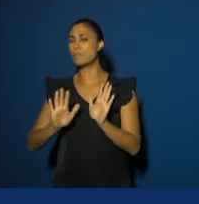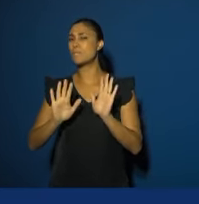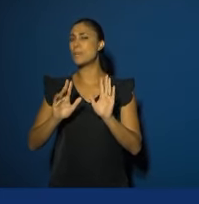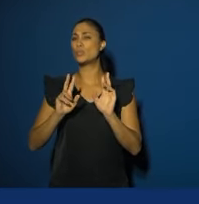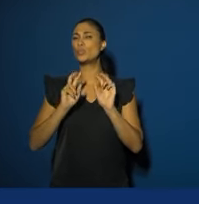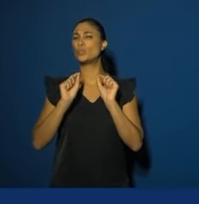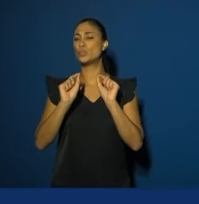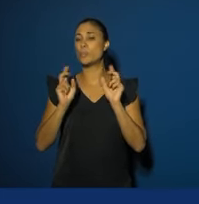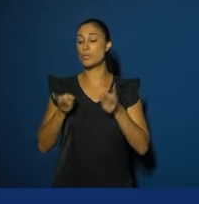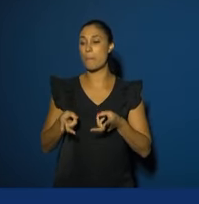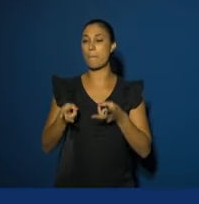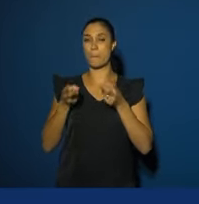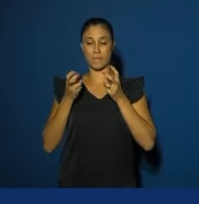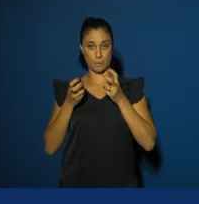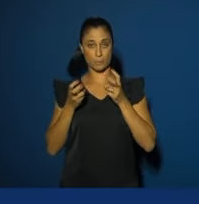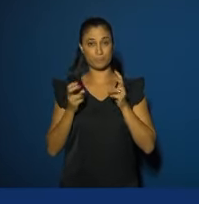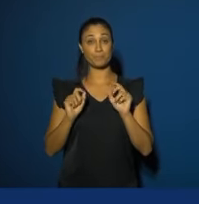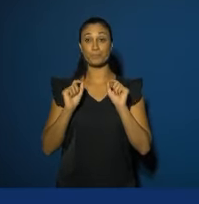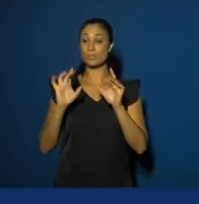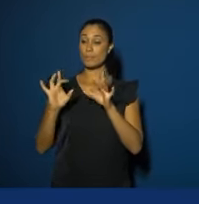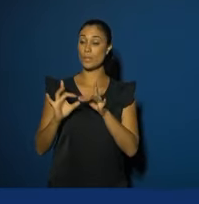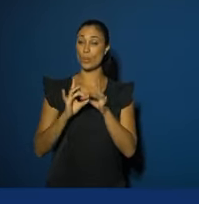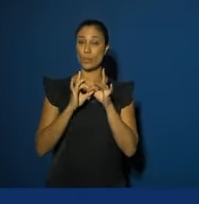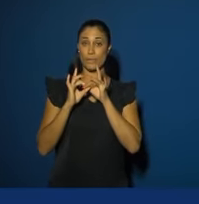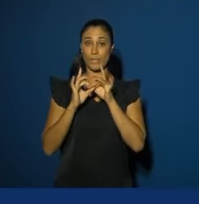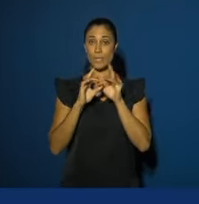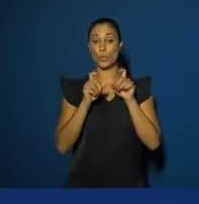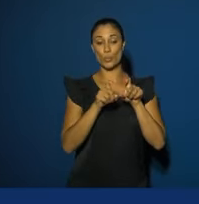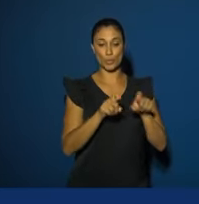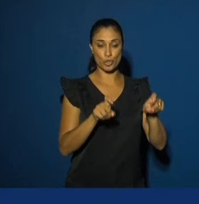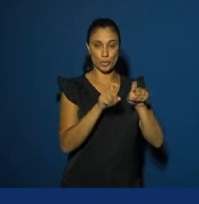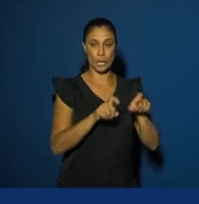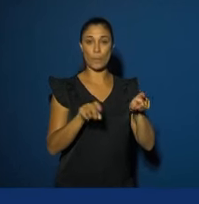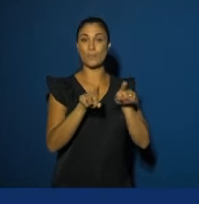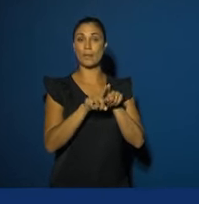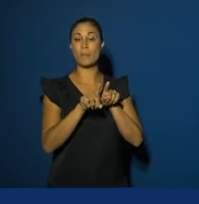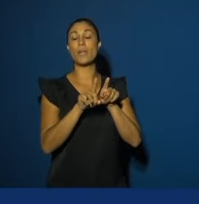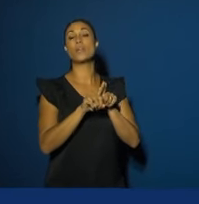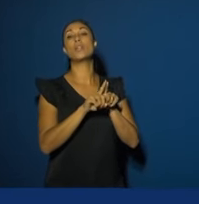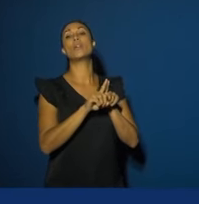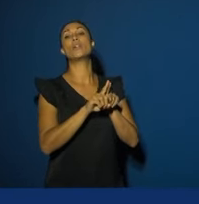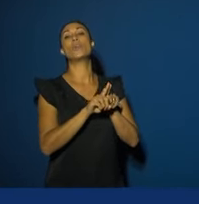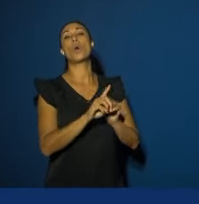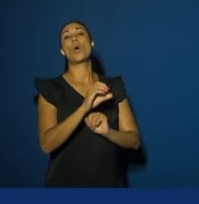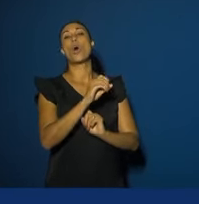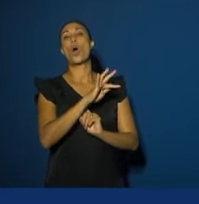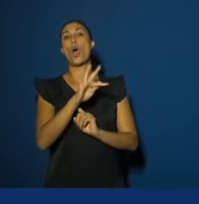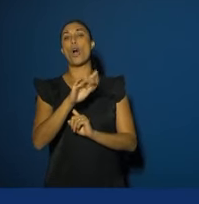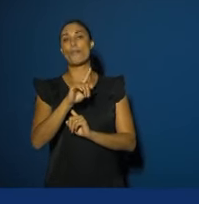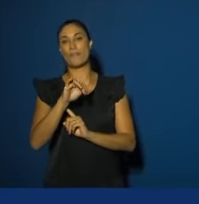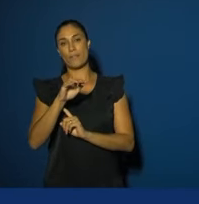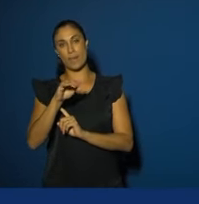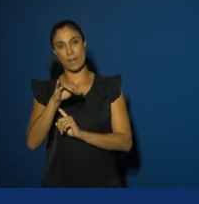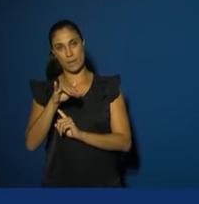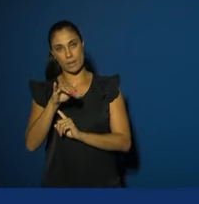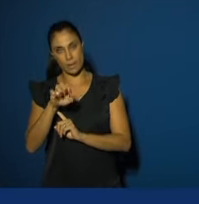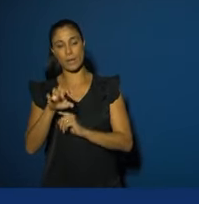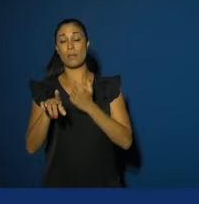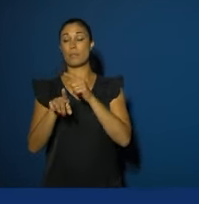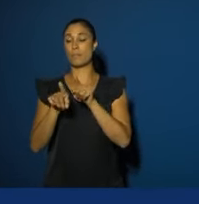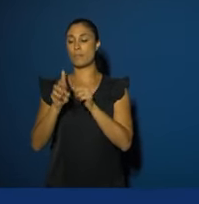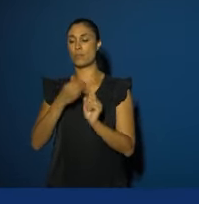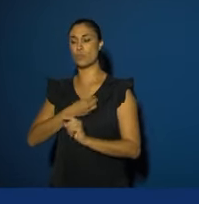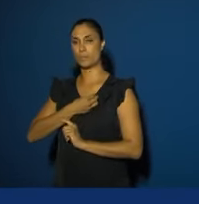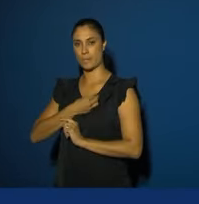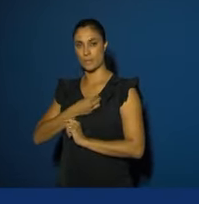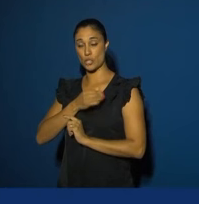viu no nosso caso realmente essa unificação do digital e do offline muito eh presente eh